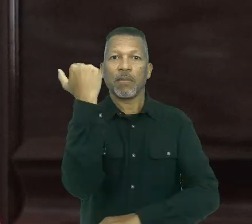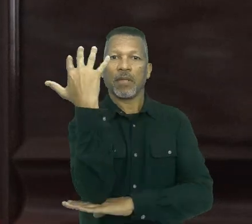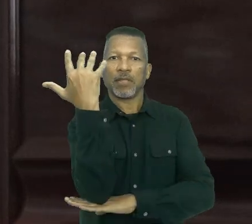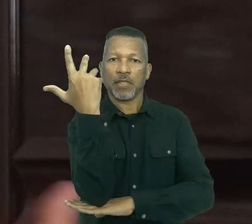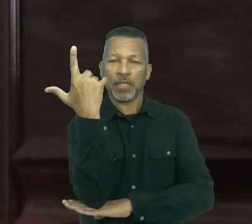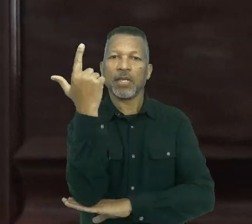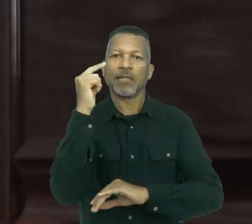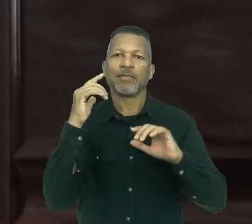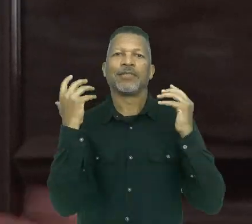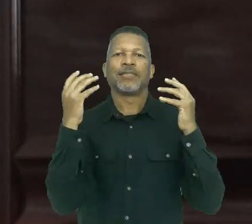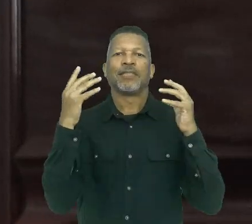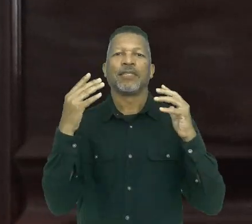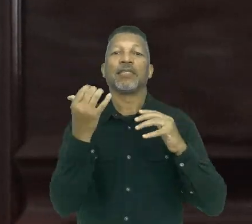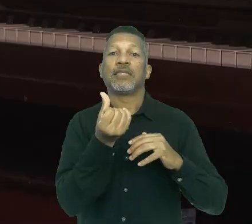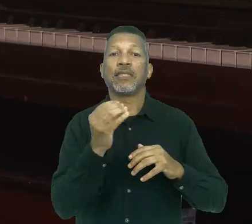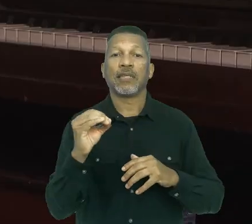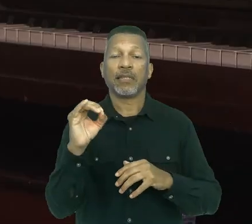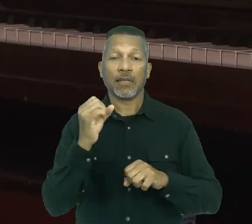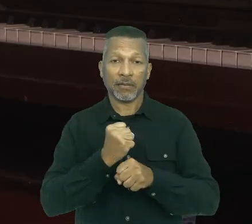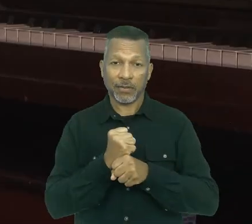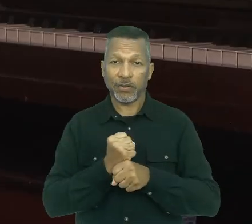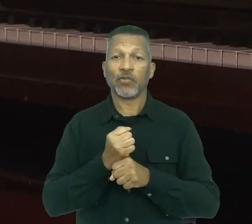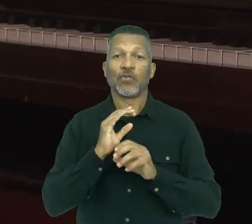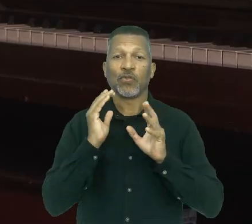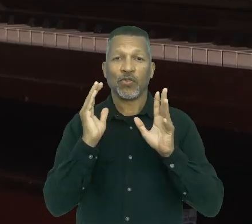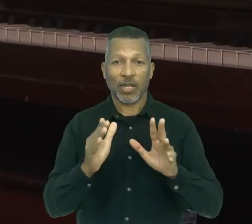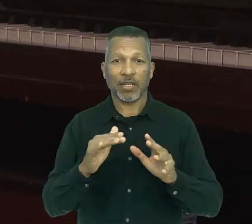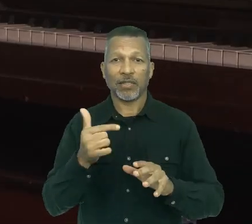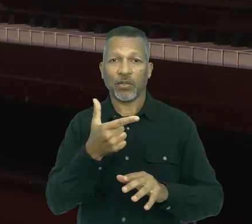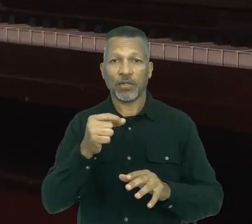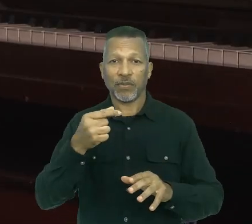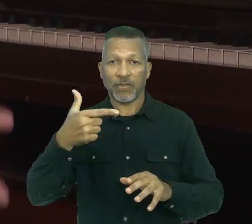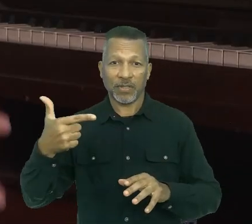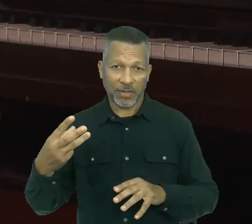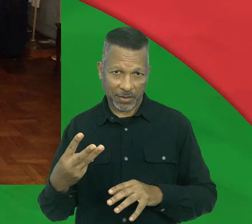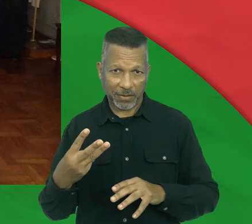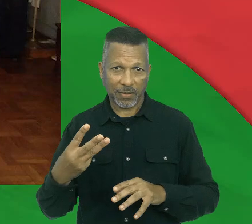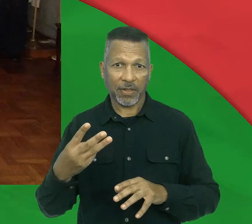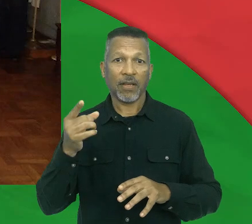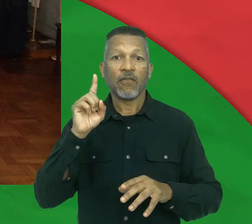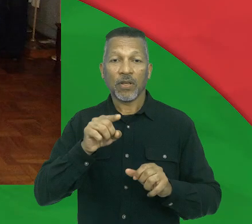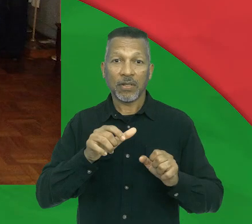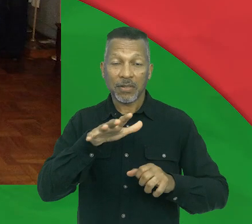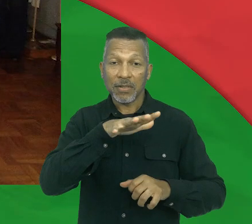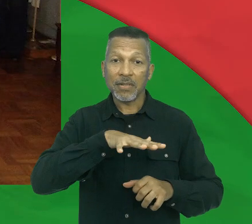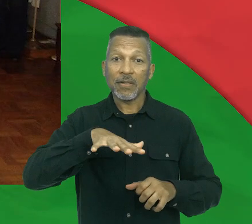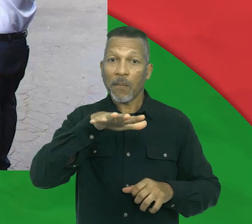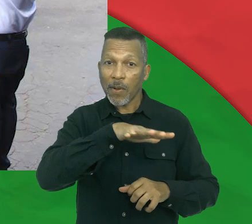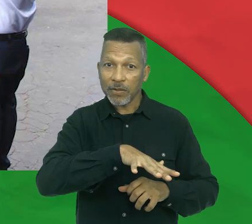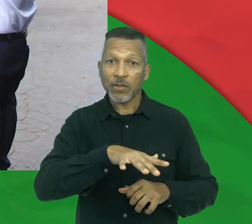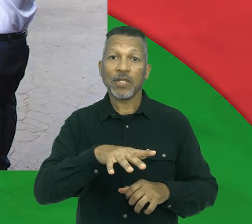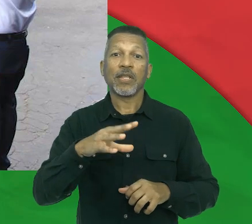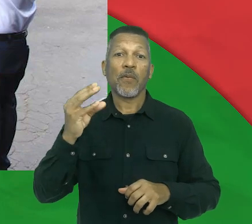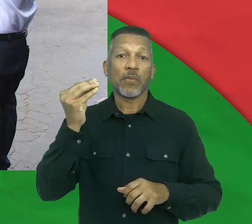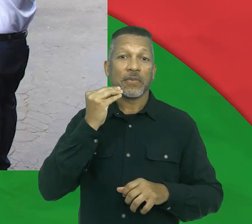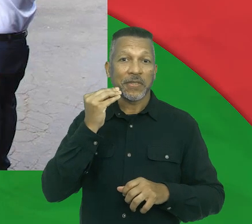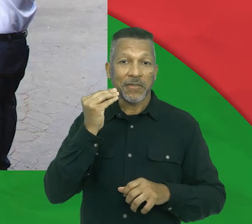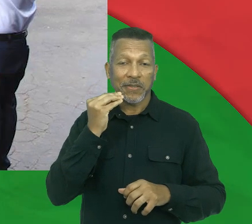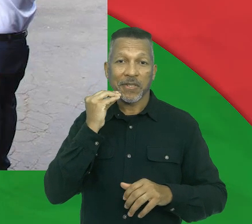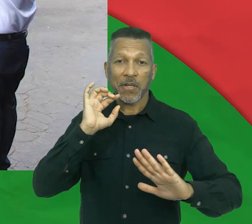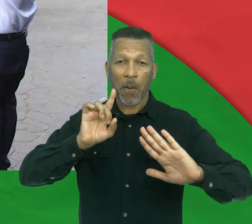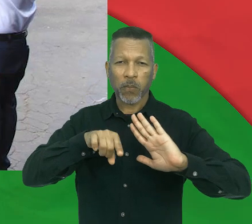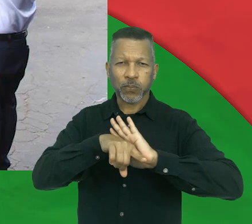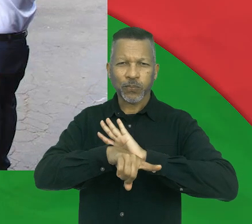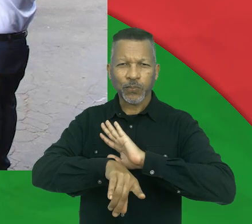que celebrou 60 anos de existência em 2023. Foi nesse espaço que ele teve a oportunidade de aprofundar